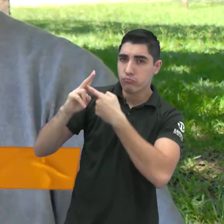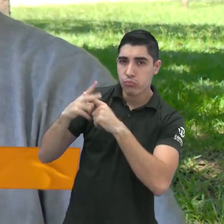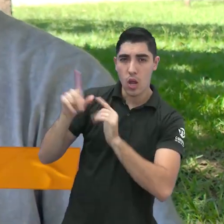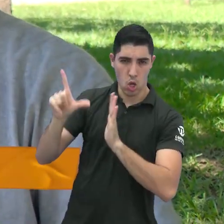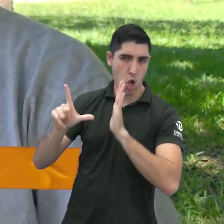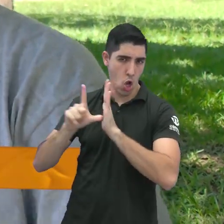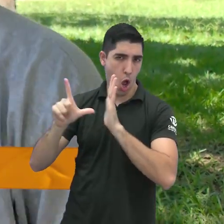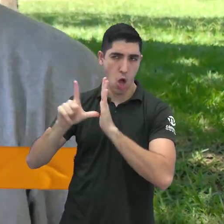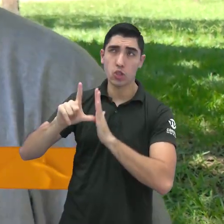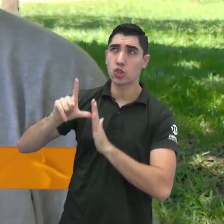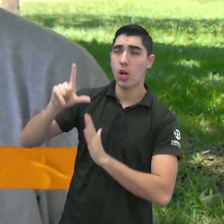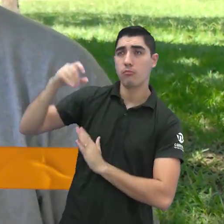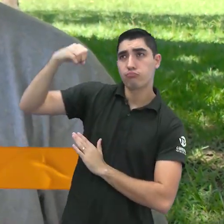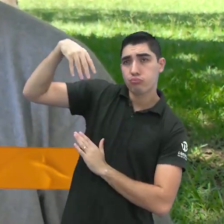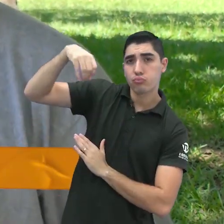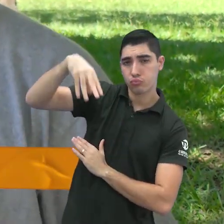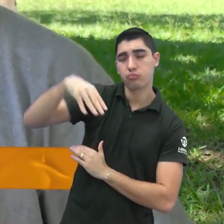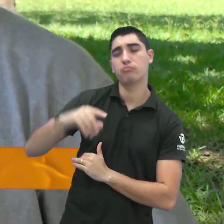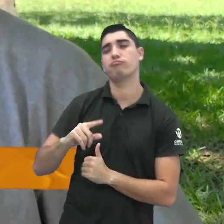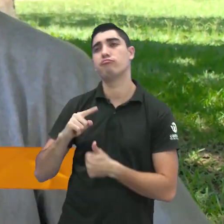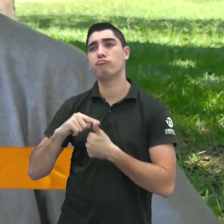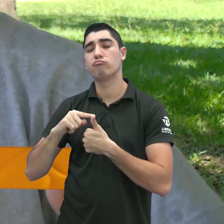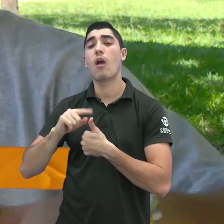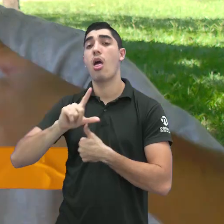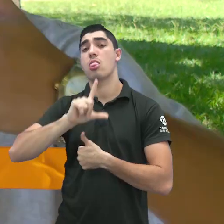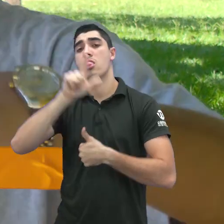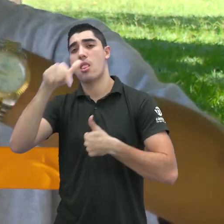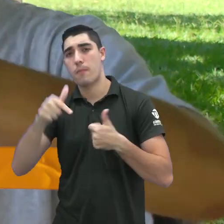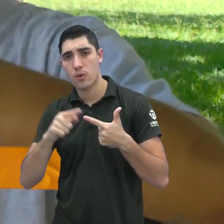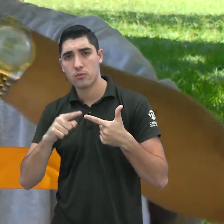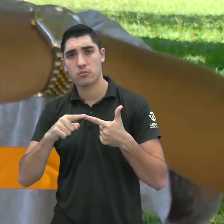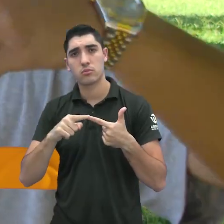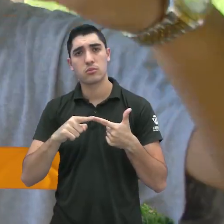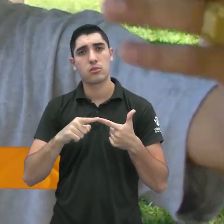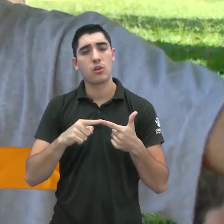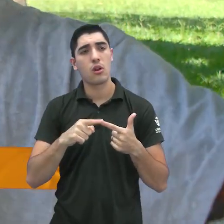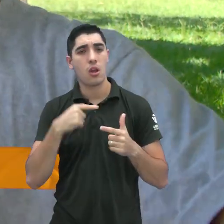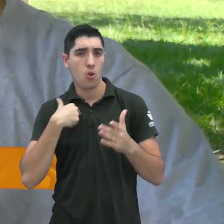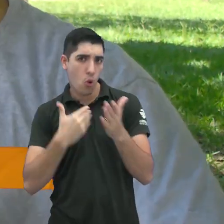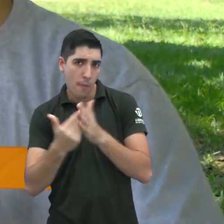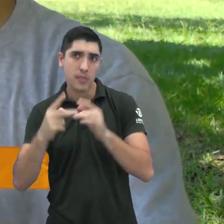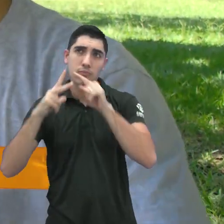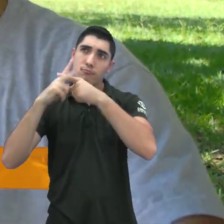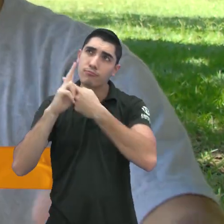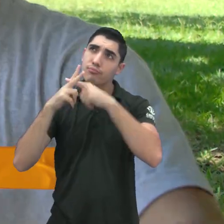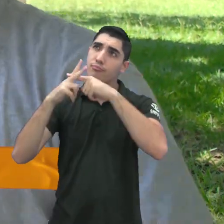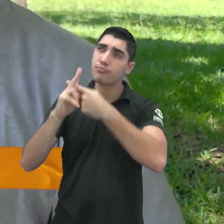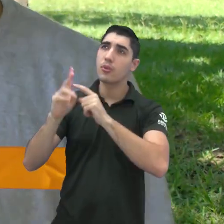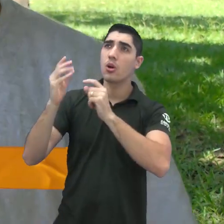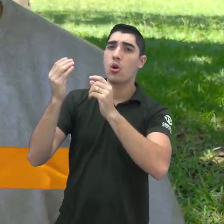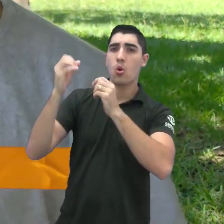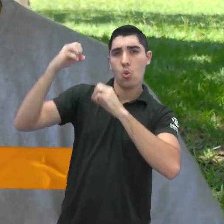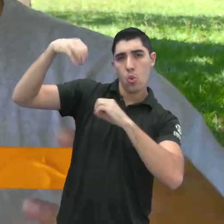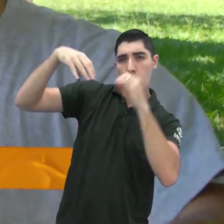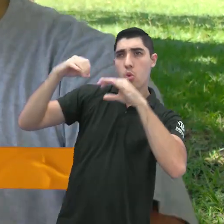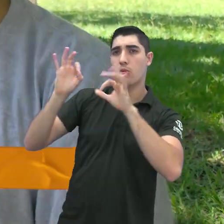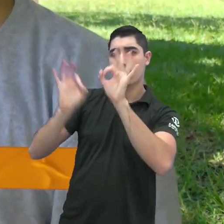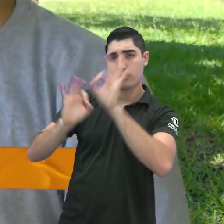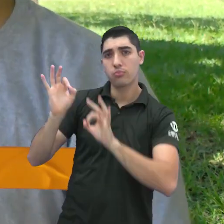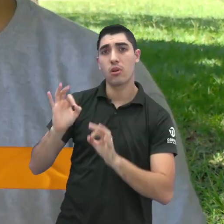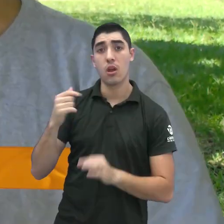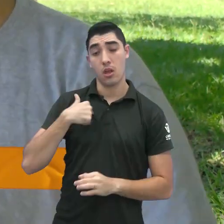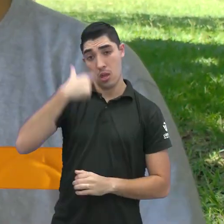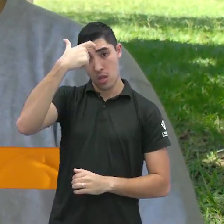de uma loja de iluminação. Daí depois disso eu comecei a fazer manutenção de lustres e tudo mais, instalação e tudo mais. Hoje em dia eu